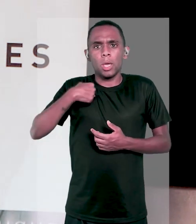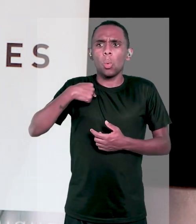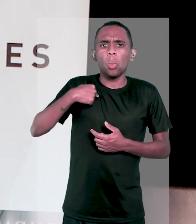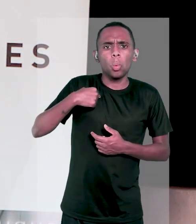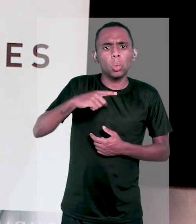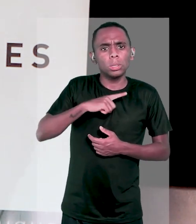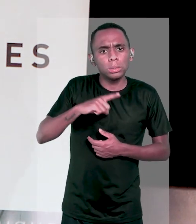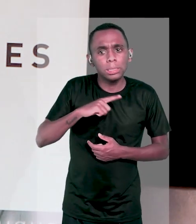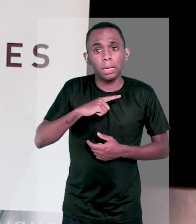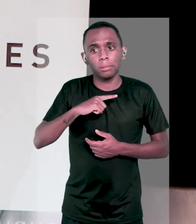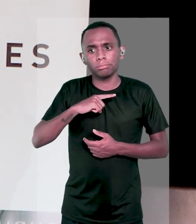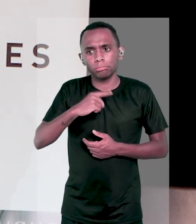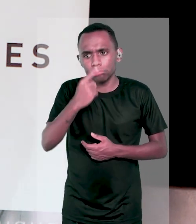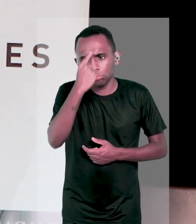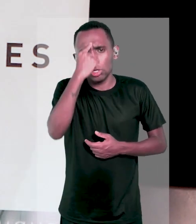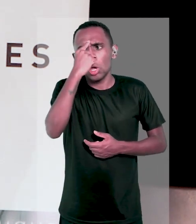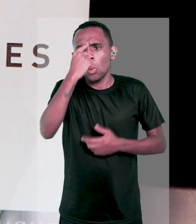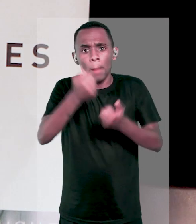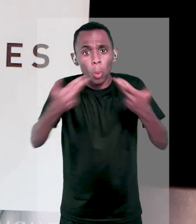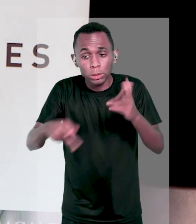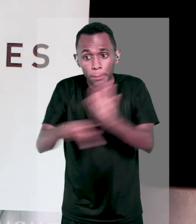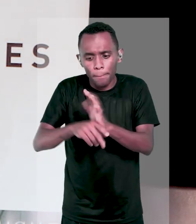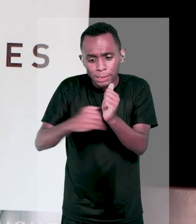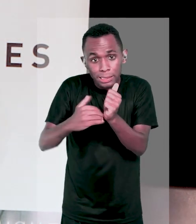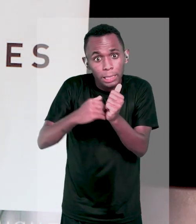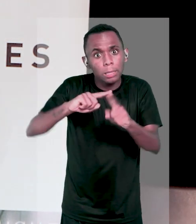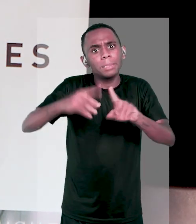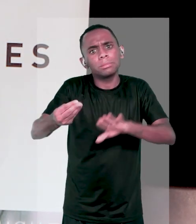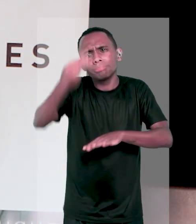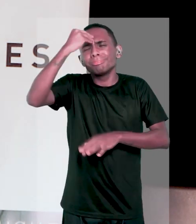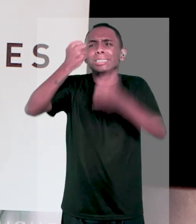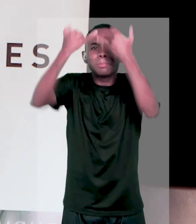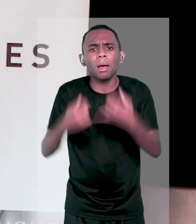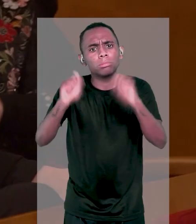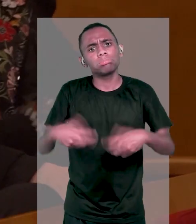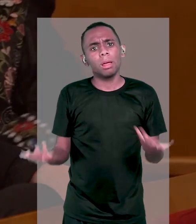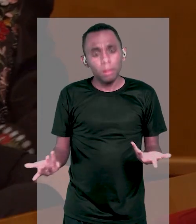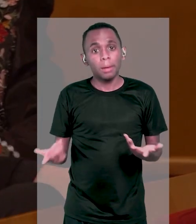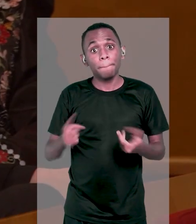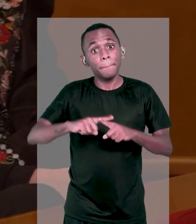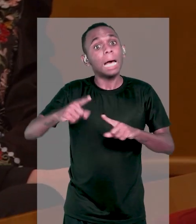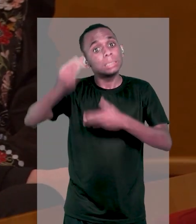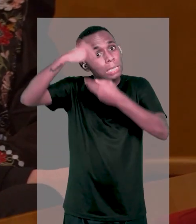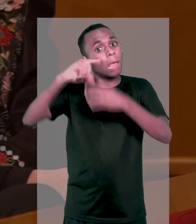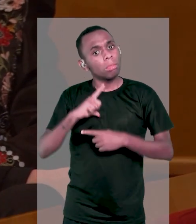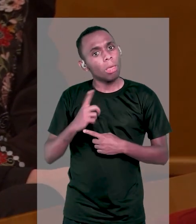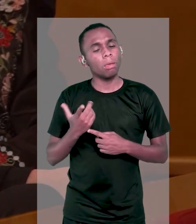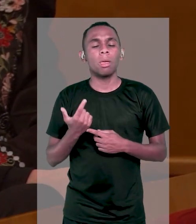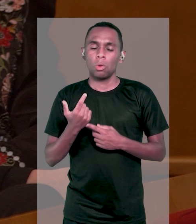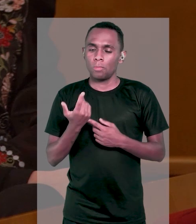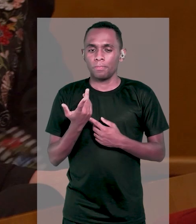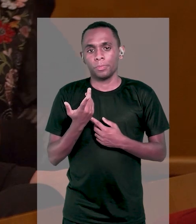muitos já notaram que concebido independentemente do pensamento freudiano essa noção de implexo